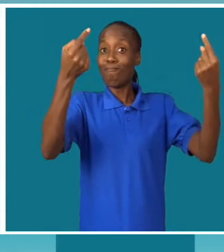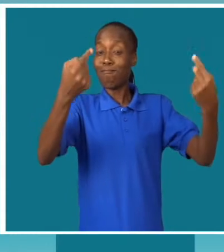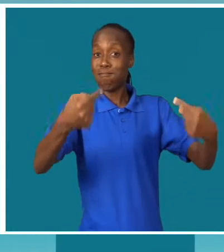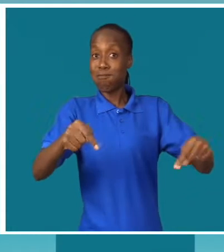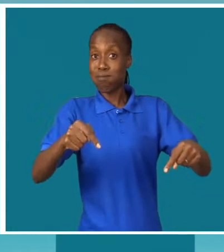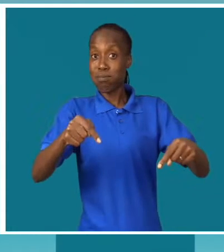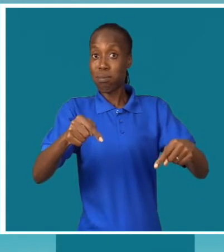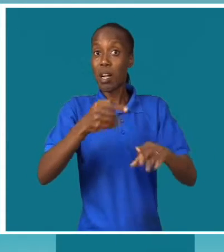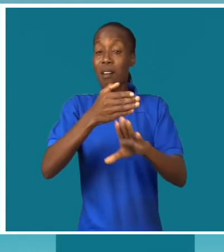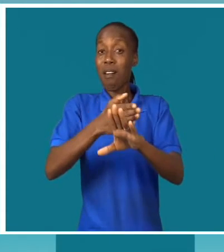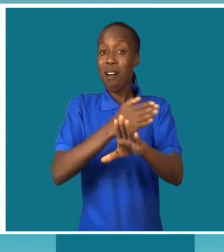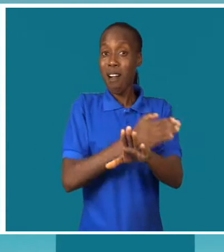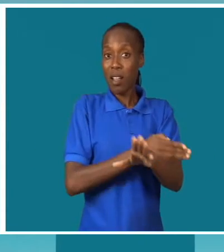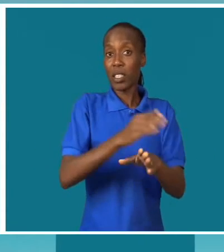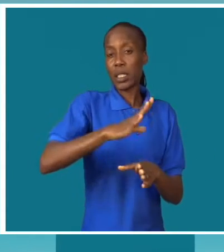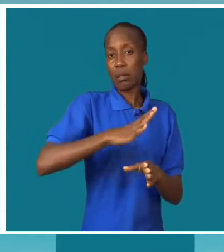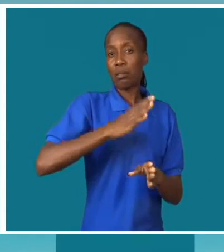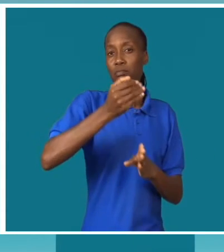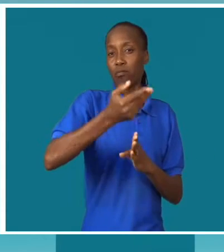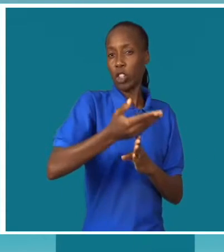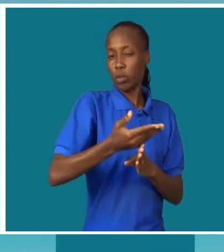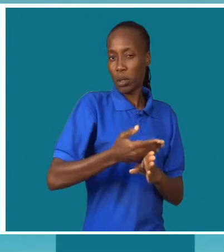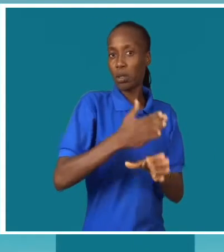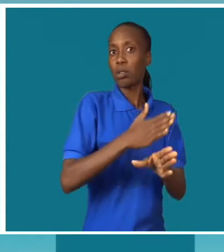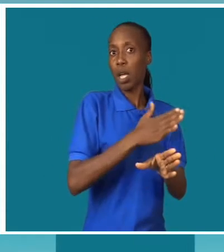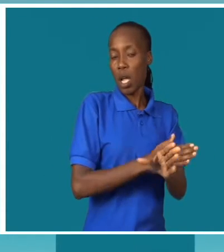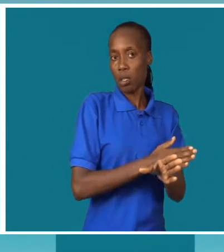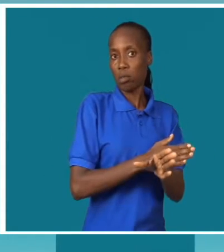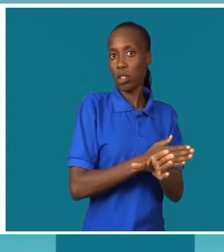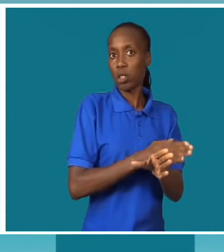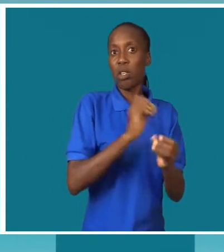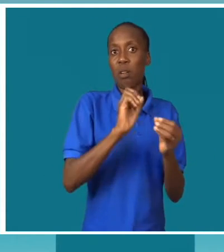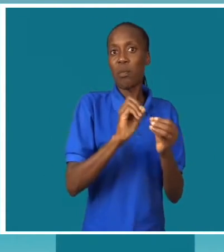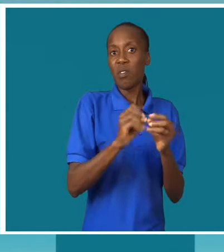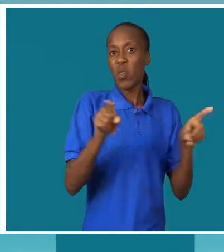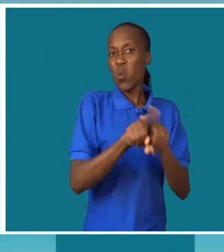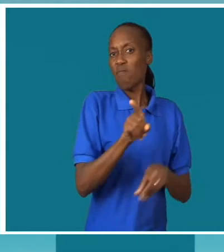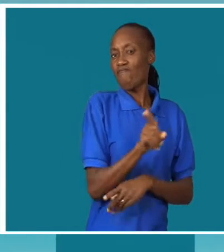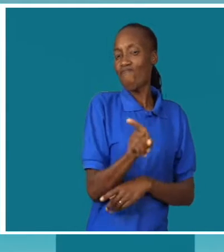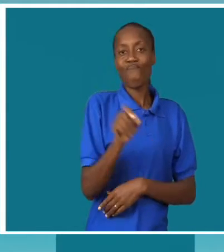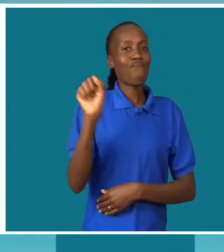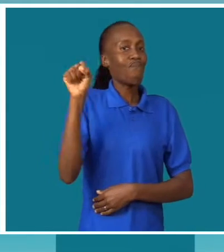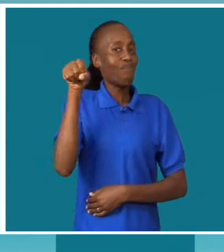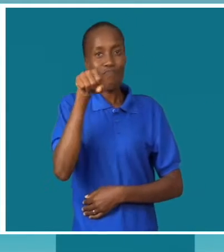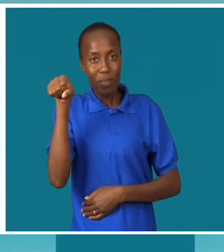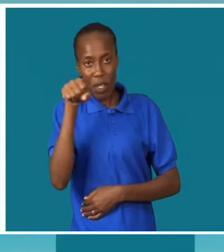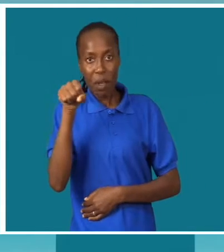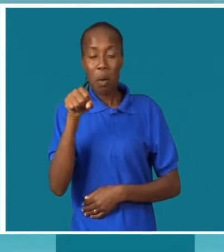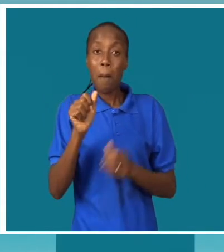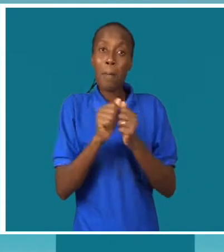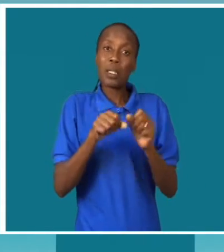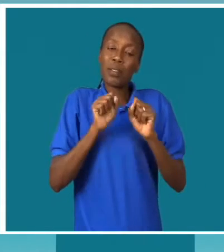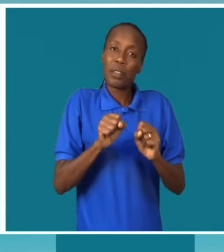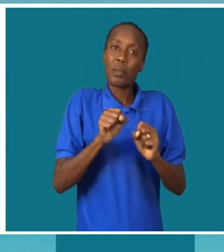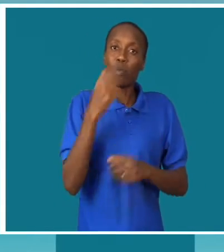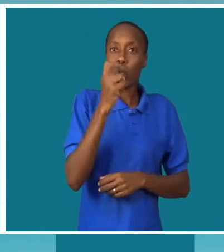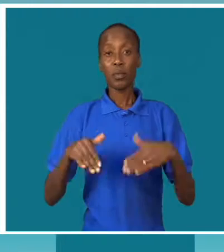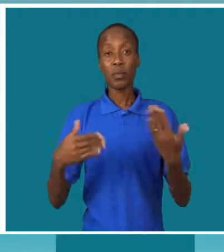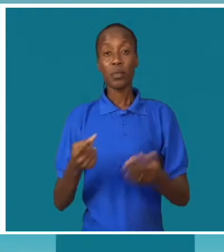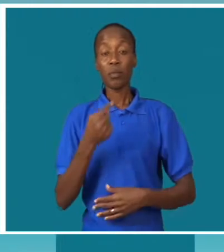competição que nós estávamos habituados, não era este aqui, mas sempre tinha que arranjar uma alternativa para podermos